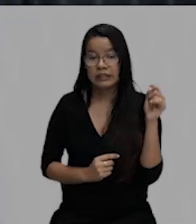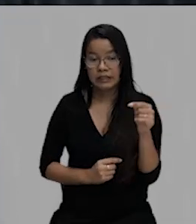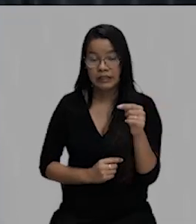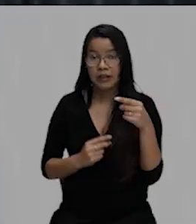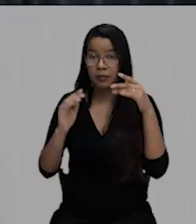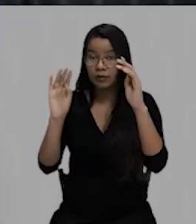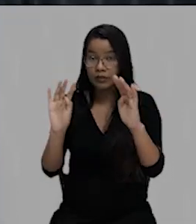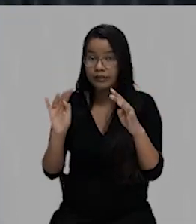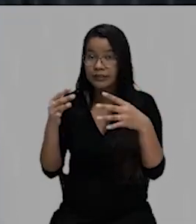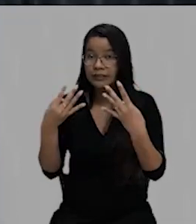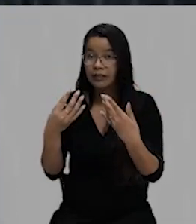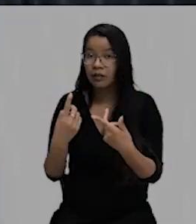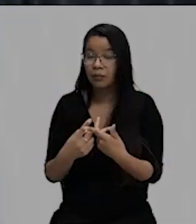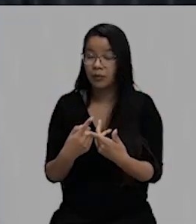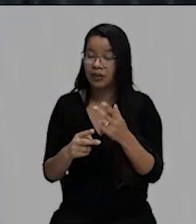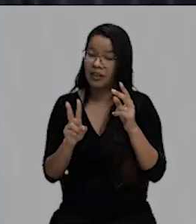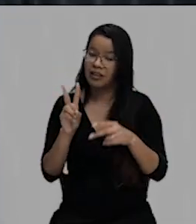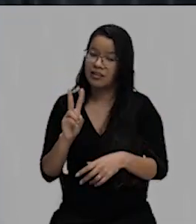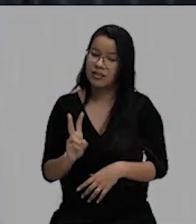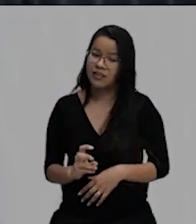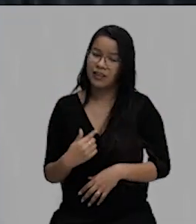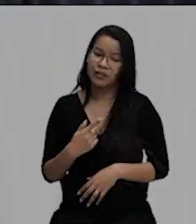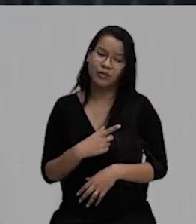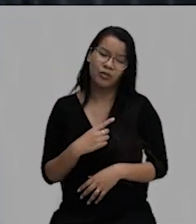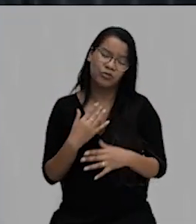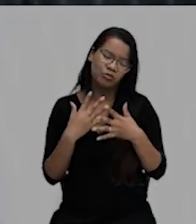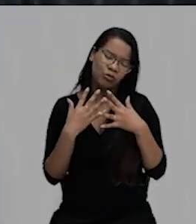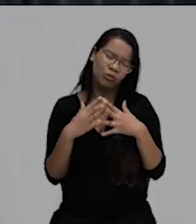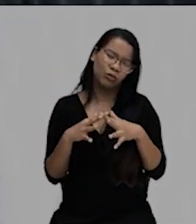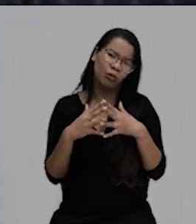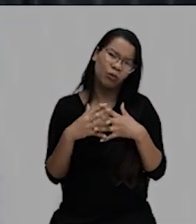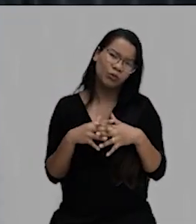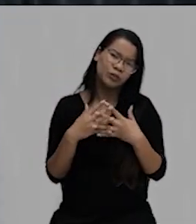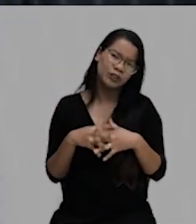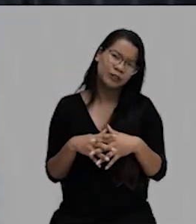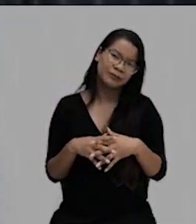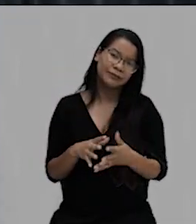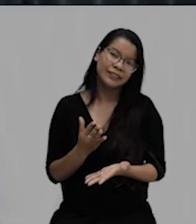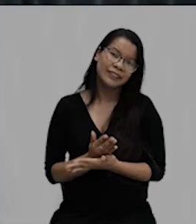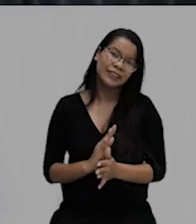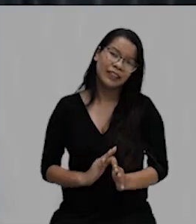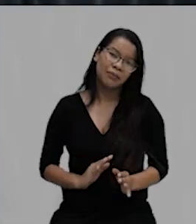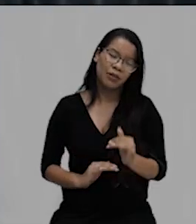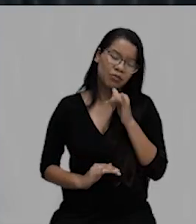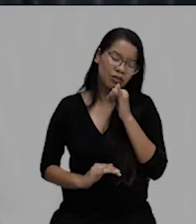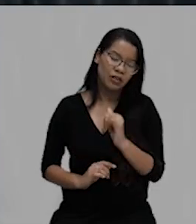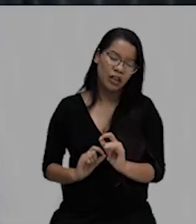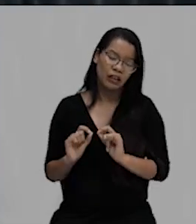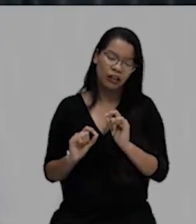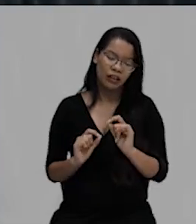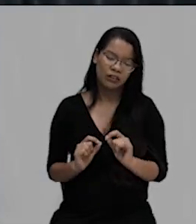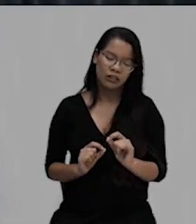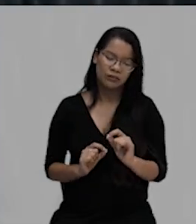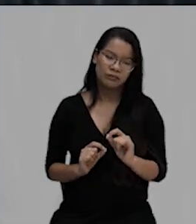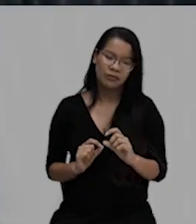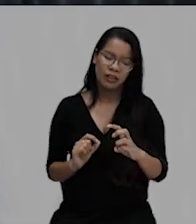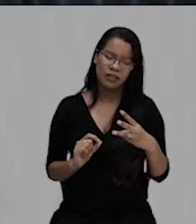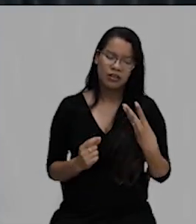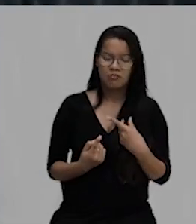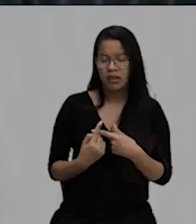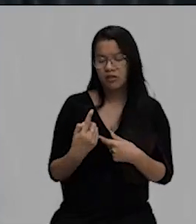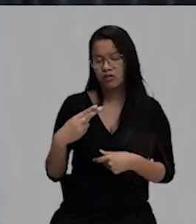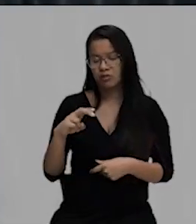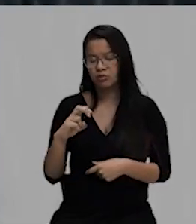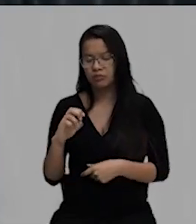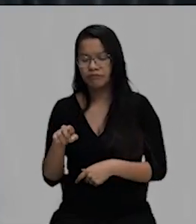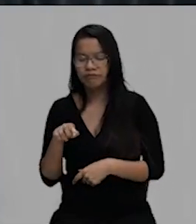sua atenção porque, às vezes, nós nos confundimos e acabamos dizendo que 3 mais 5x